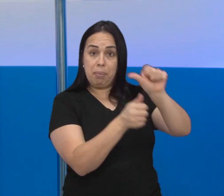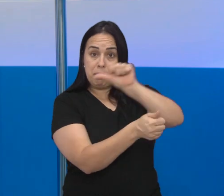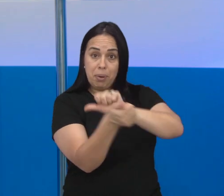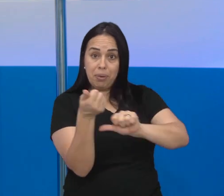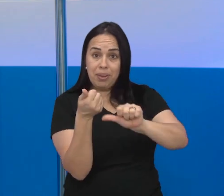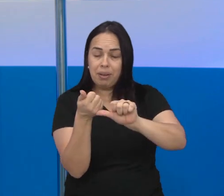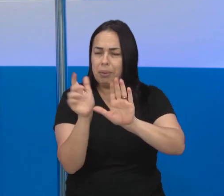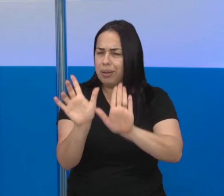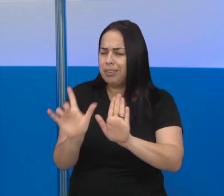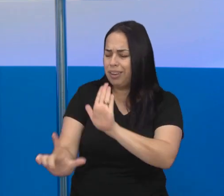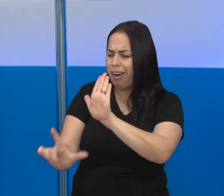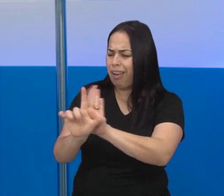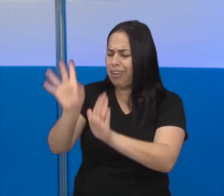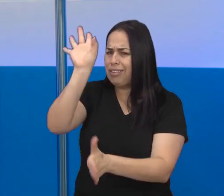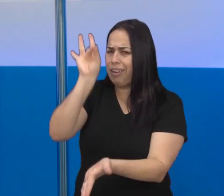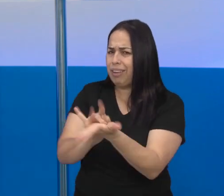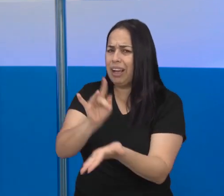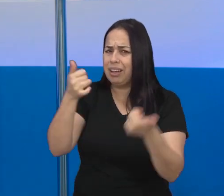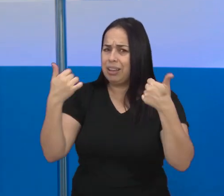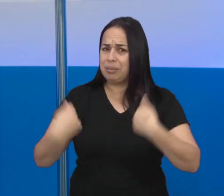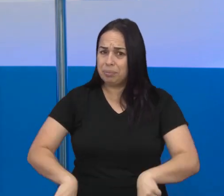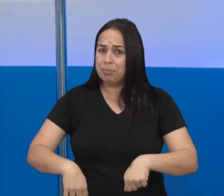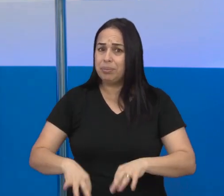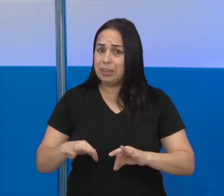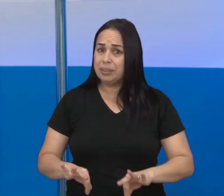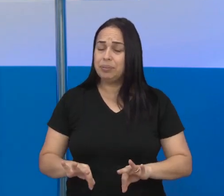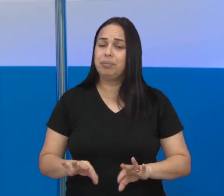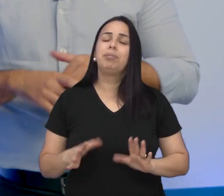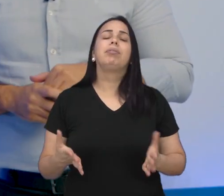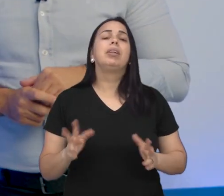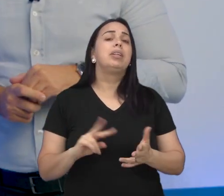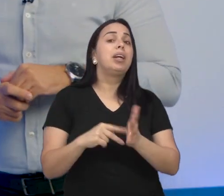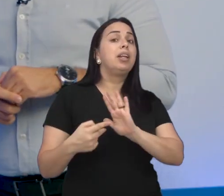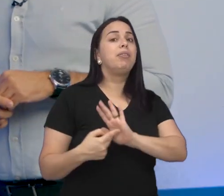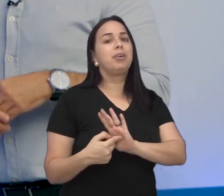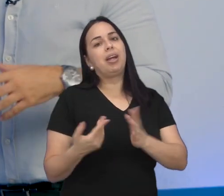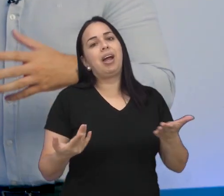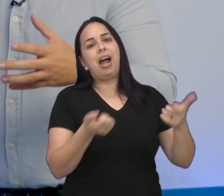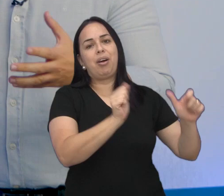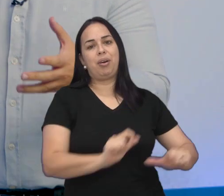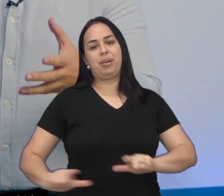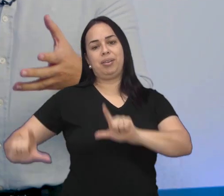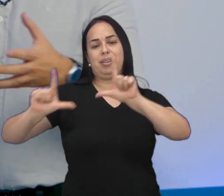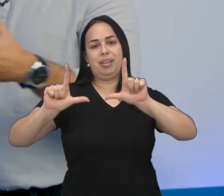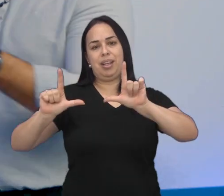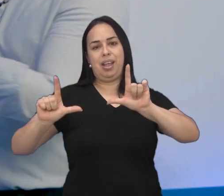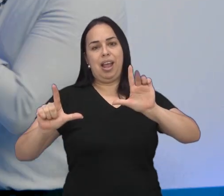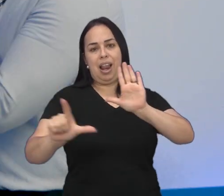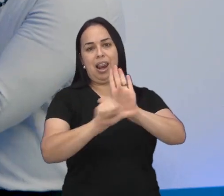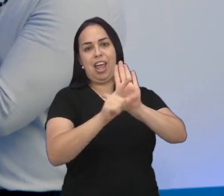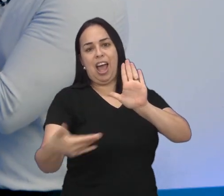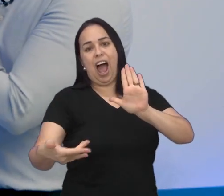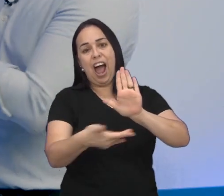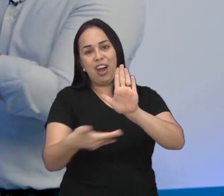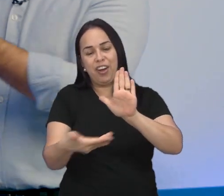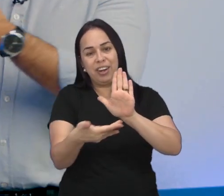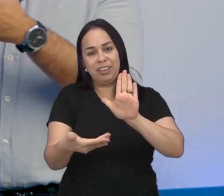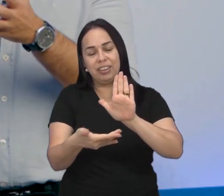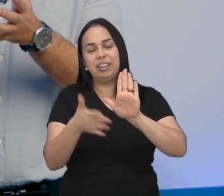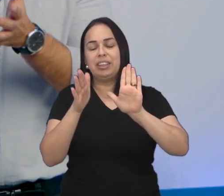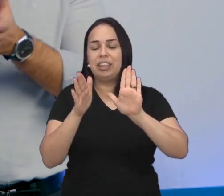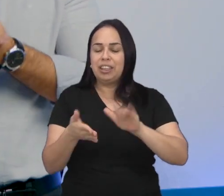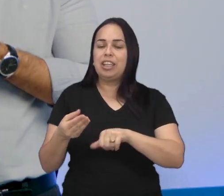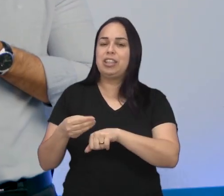tema, vamos agora falar de leis que já estão em vigor aqui na cidade. Isso quer dizer que eu chamo o quadro Agora é Lei,